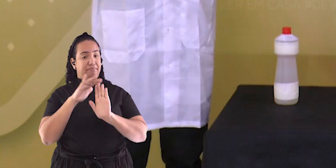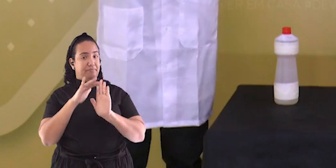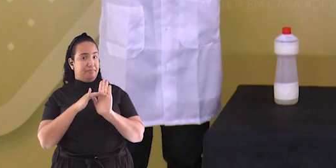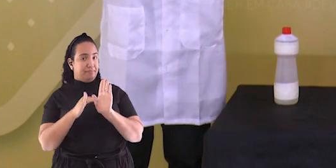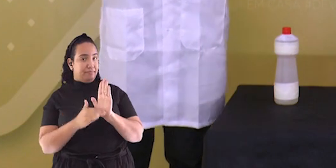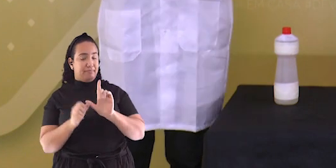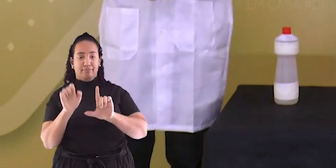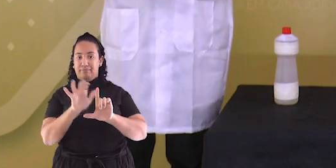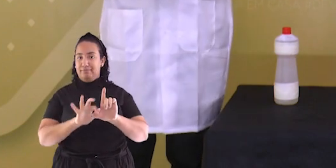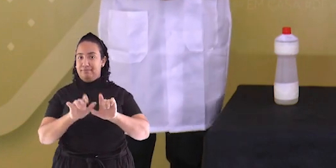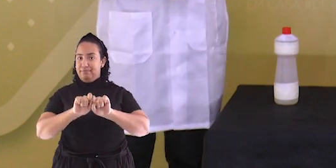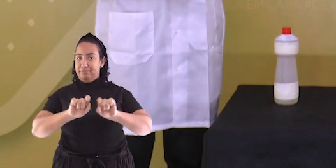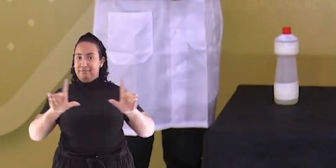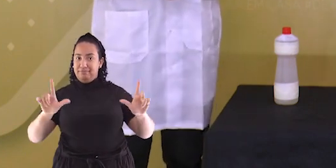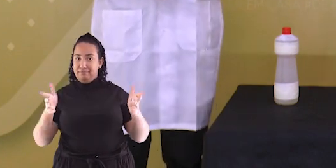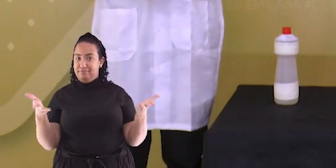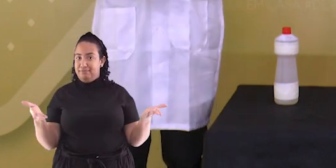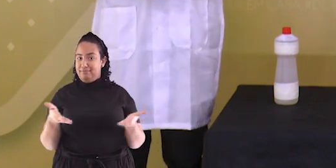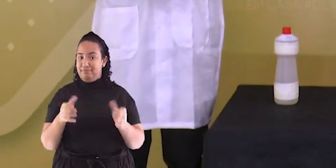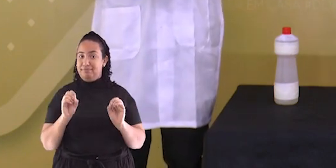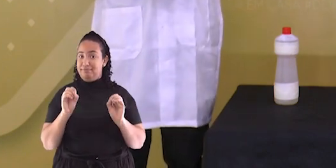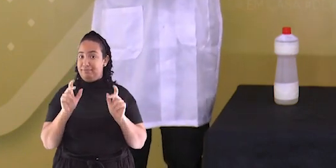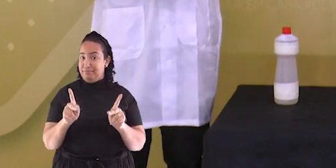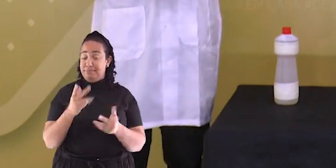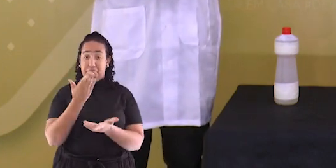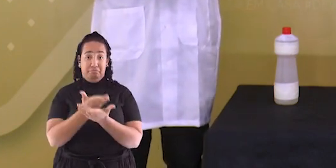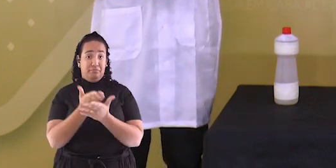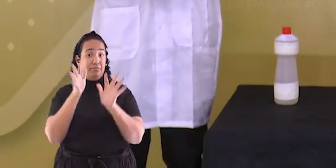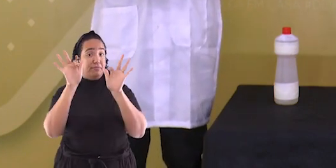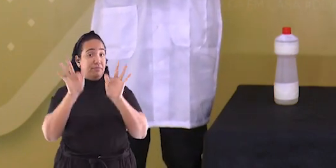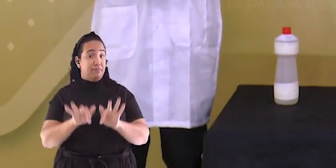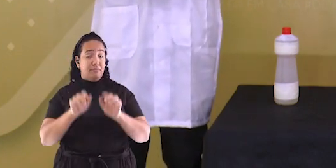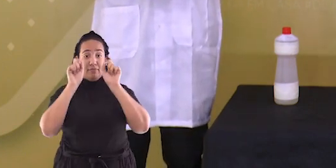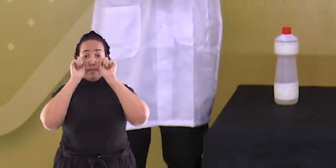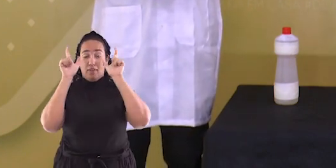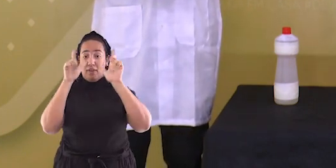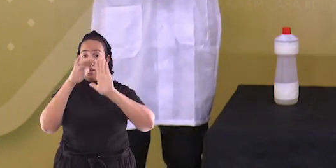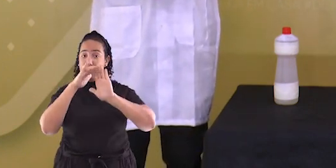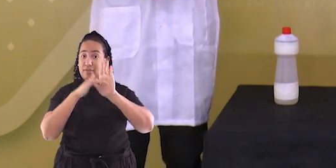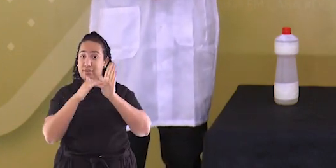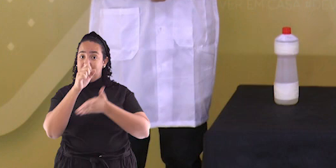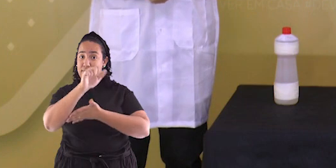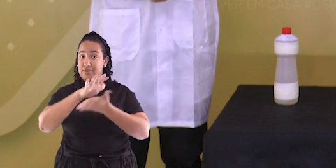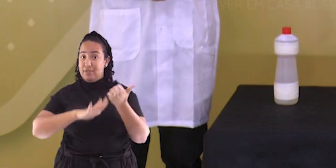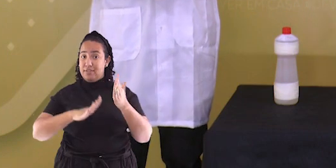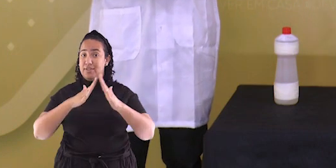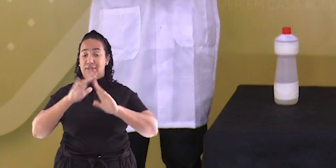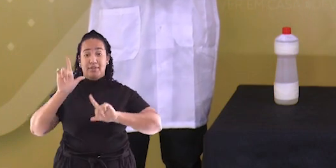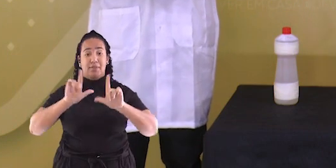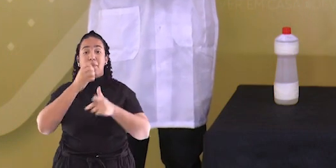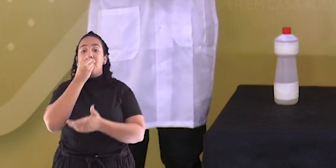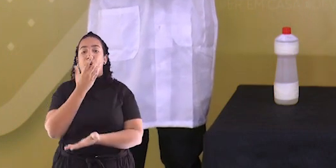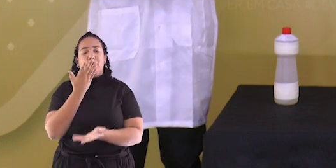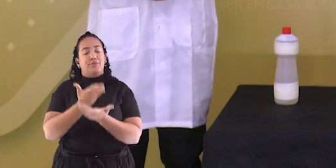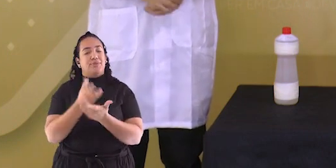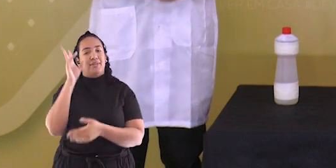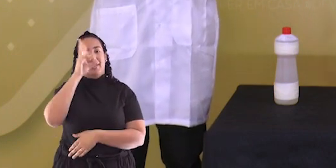Code que está aparecendo aí na tela, ok? A gente vai indo nessa. Fiquem atentos à programação do Dever em Casa na TV. Bons